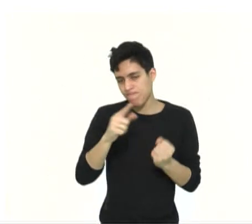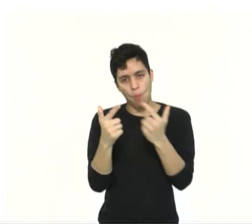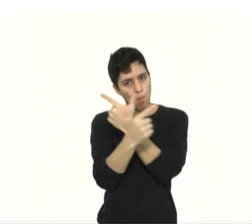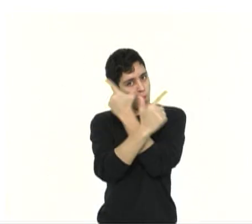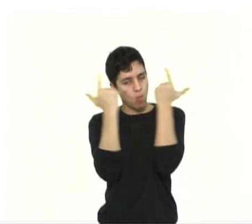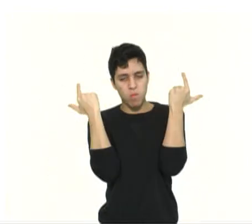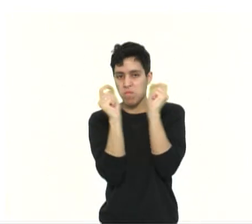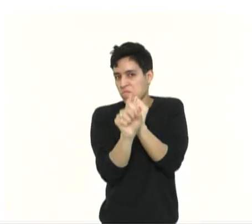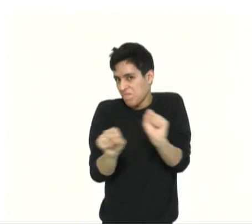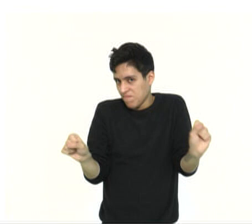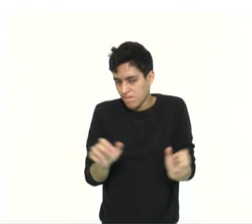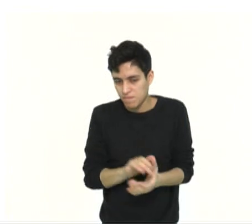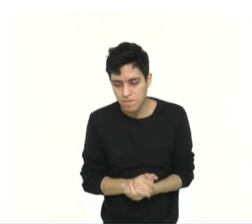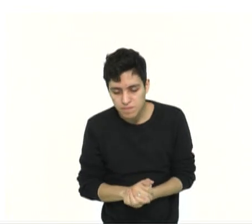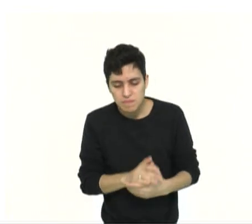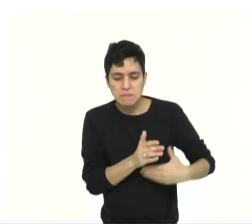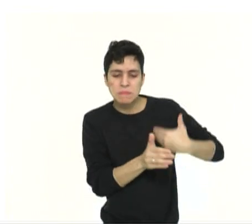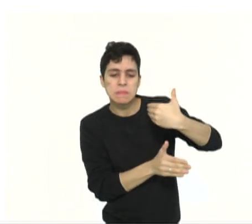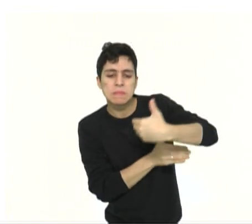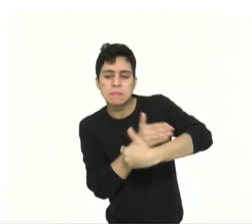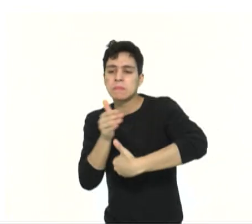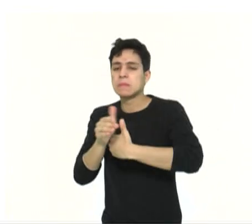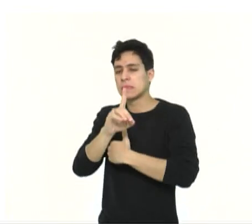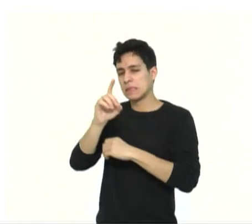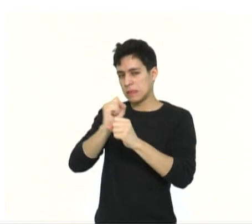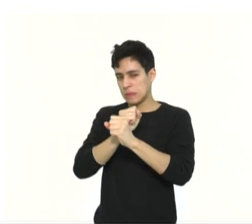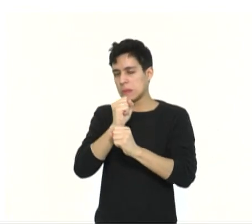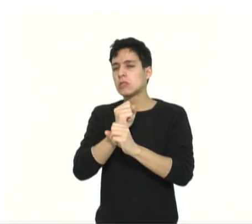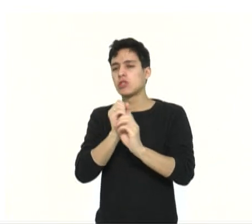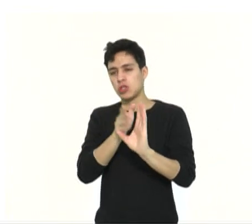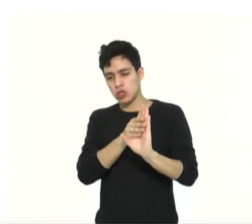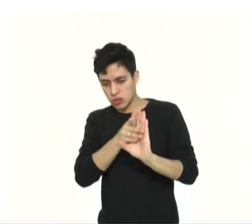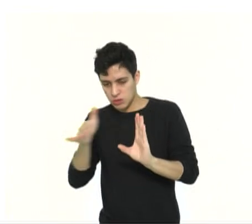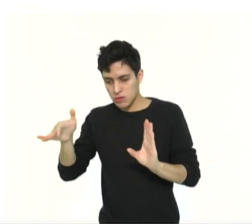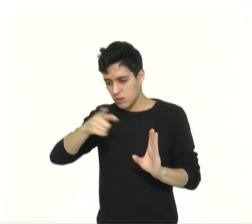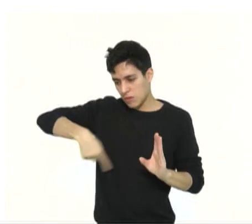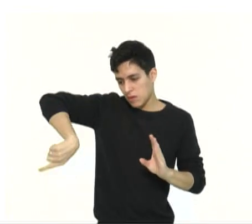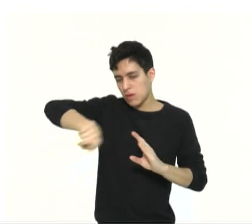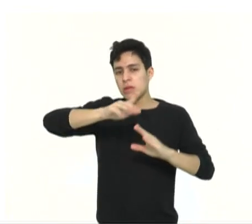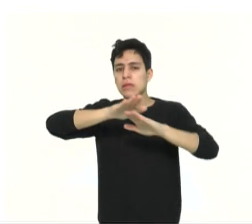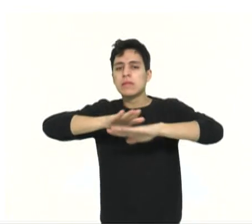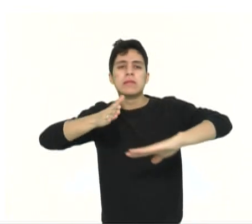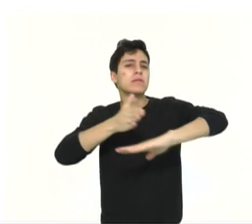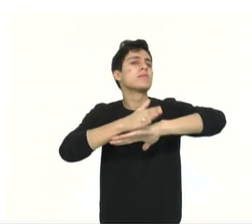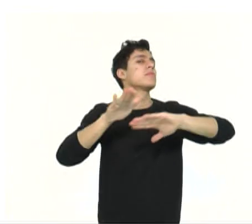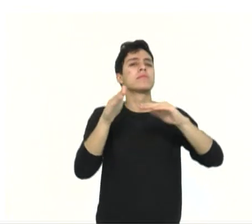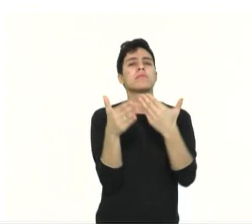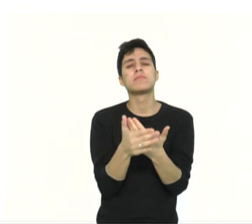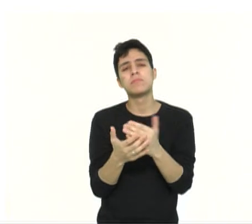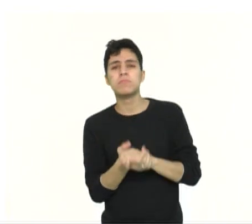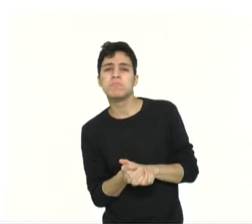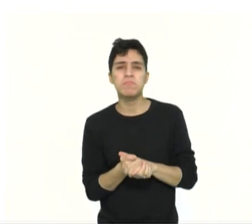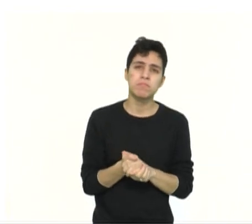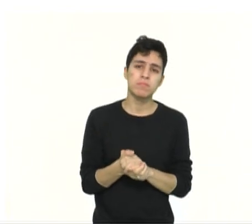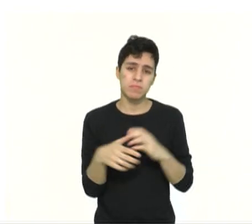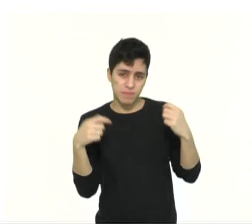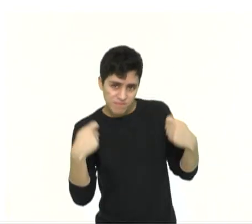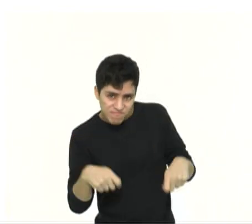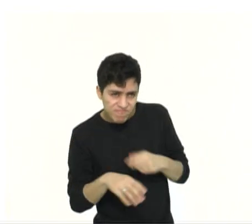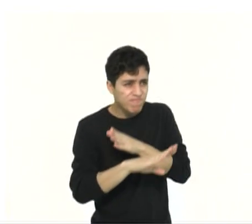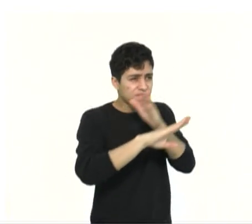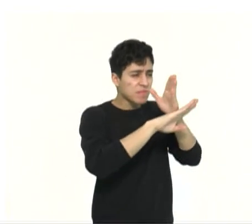textual argumentativo, tem como objetivo apresentar o ponto de vista do articulista sobre determinado assunto de